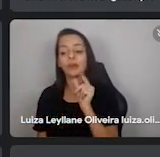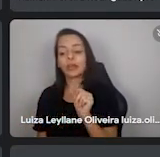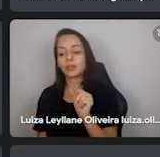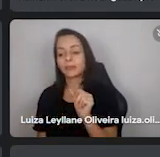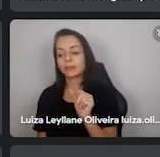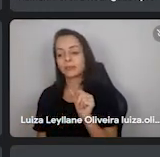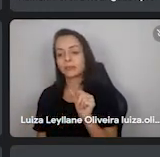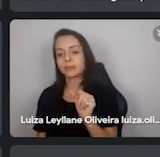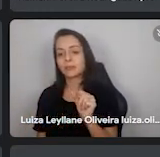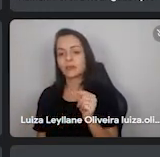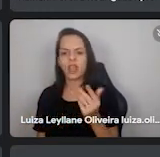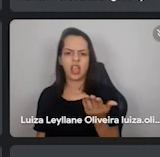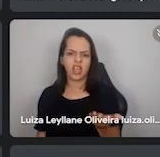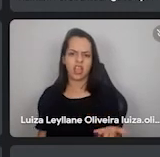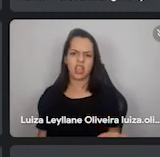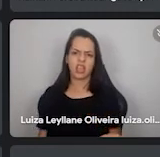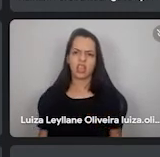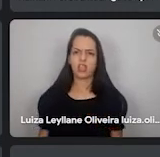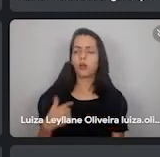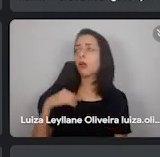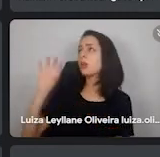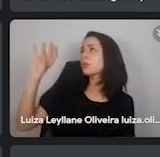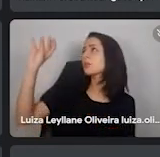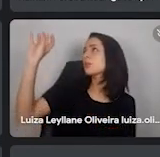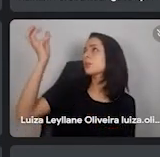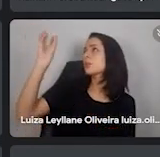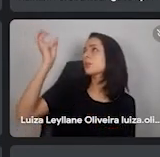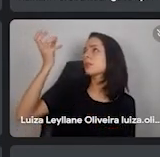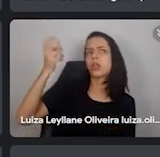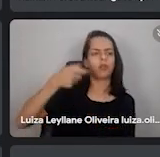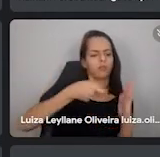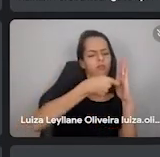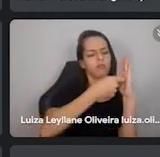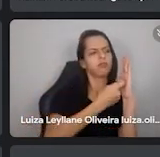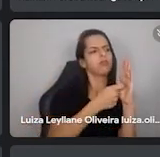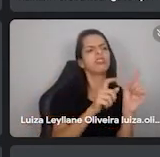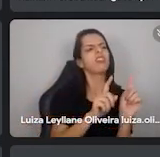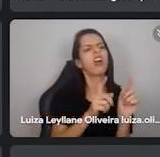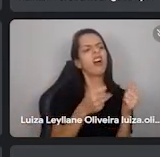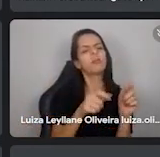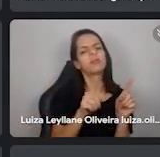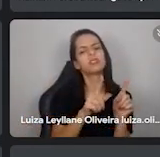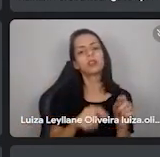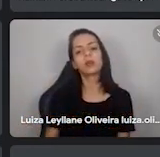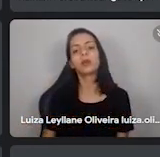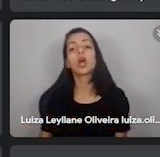desligo rede, não. Eu dou manutenção de chuveiro, eu troco direto.